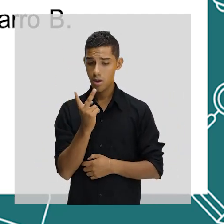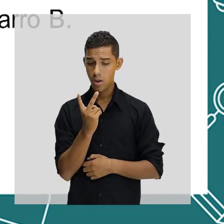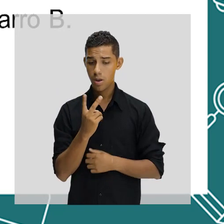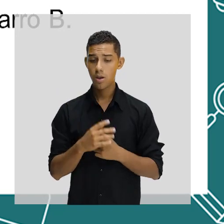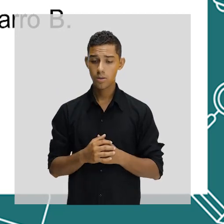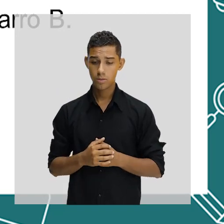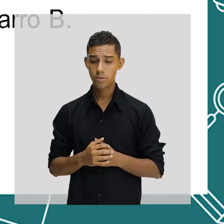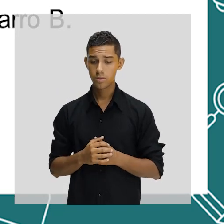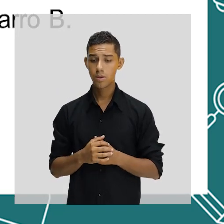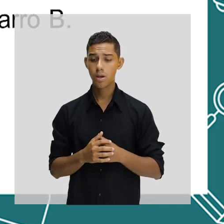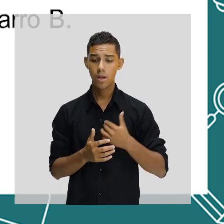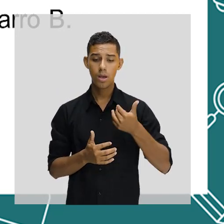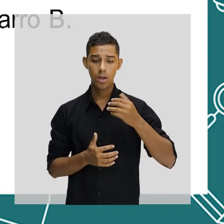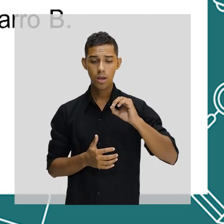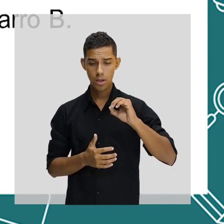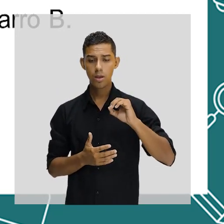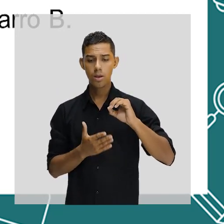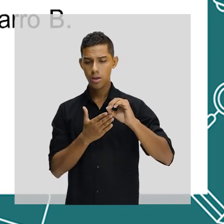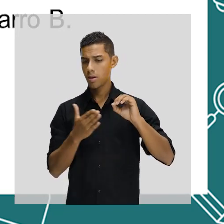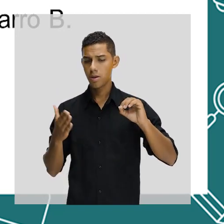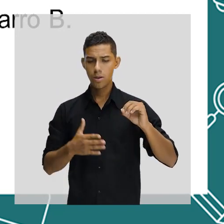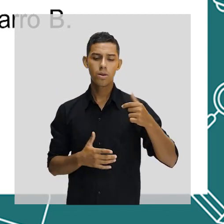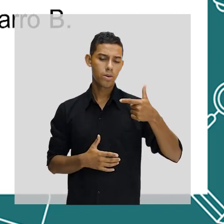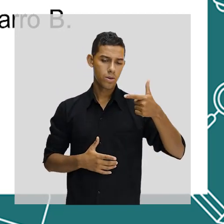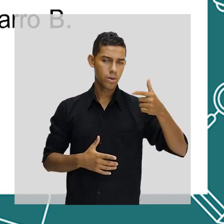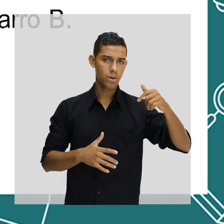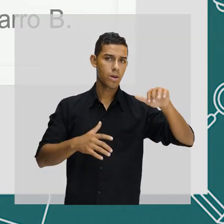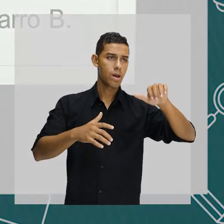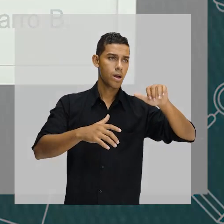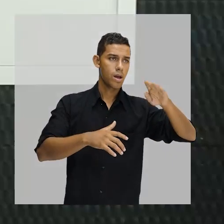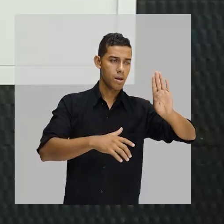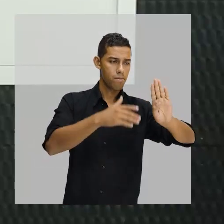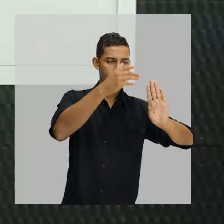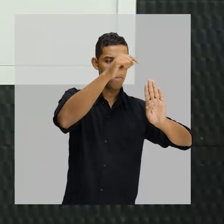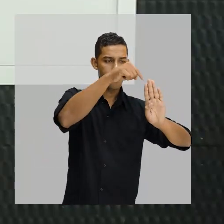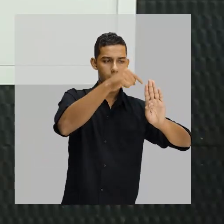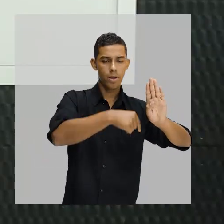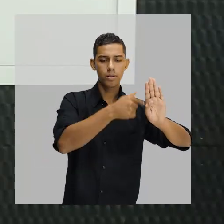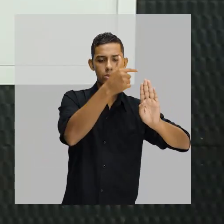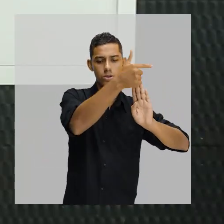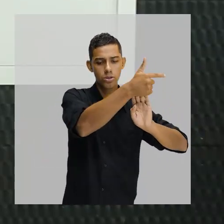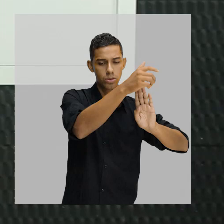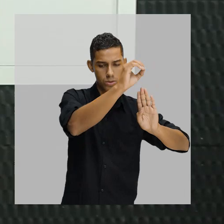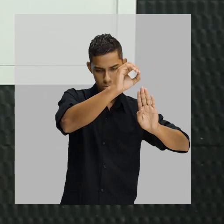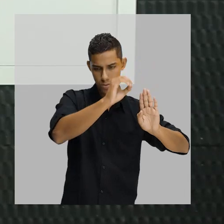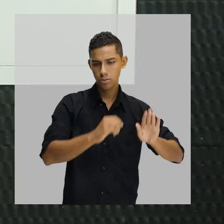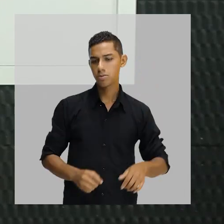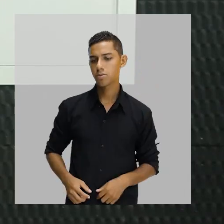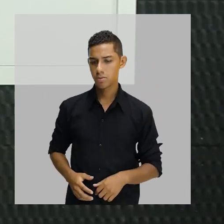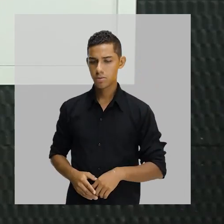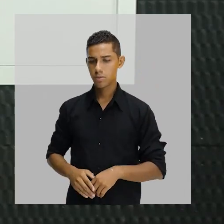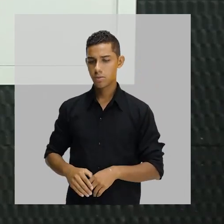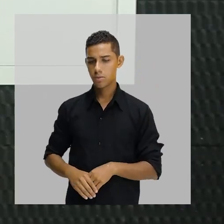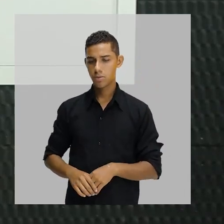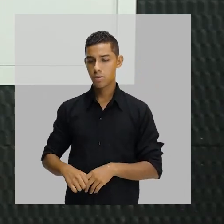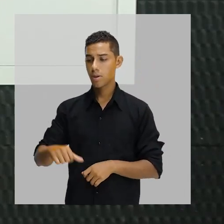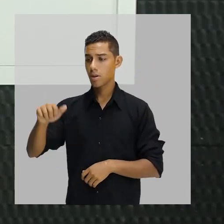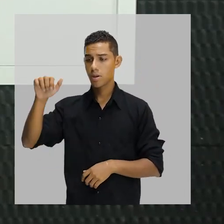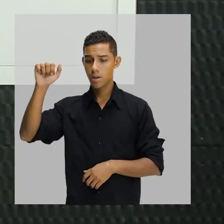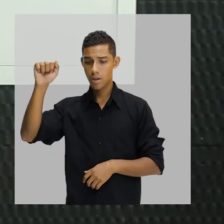é de 10? Muito simples. Velocidade relativa, basta a gente fazer não é,